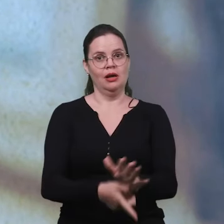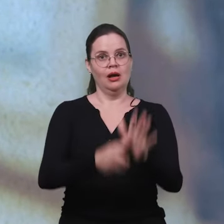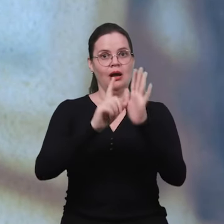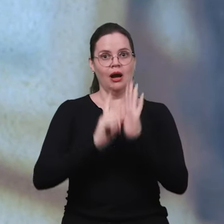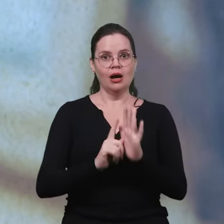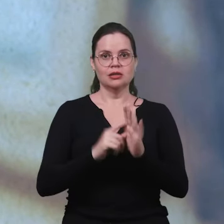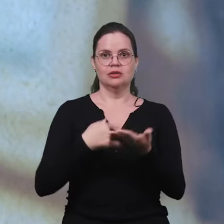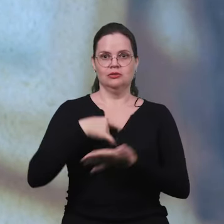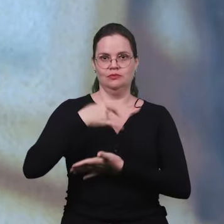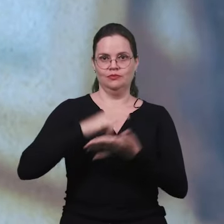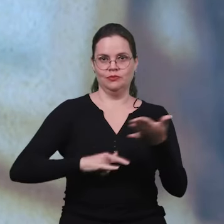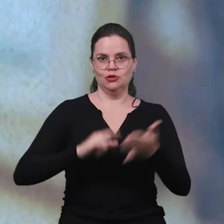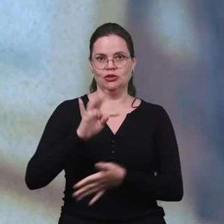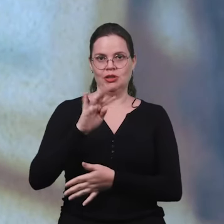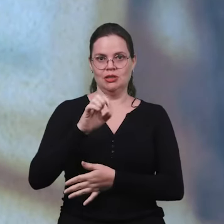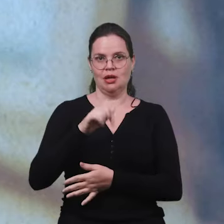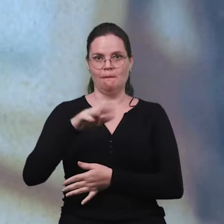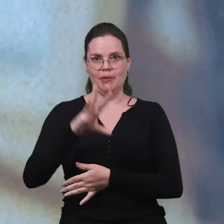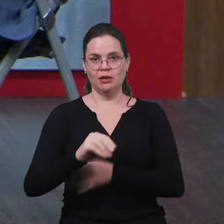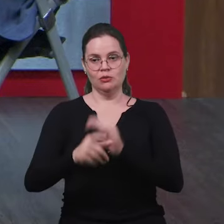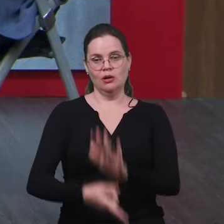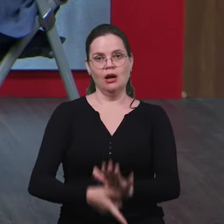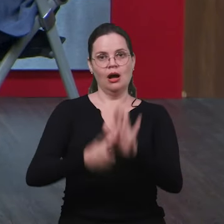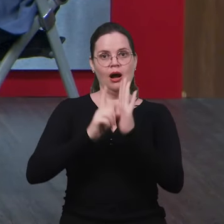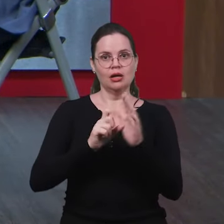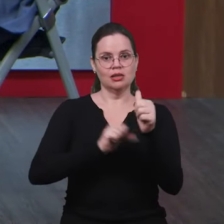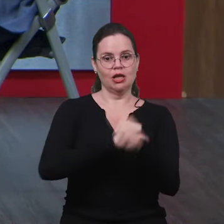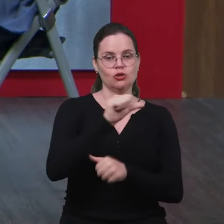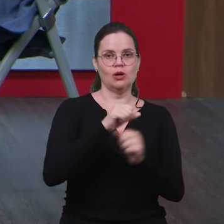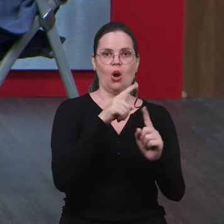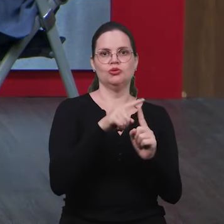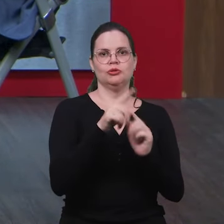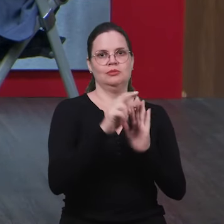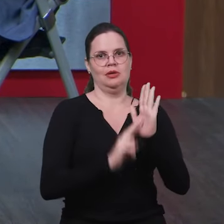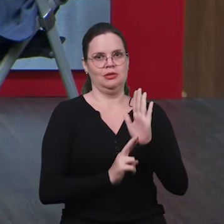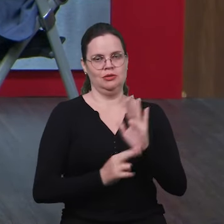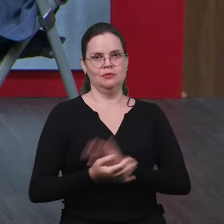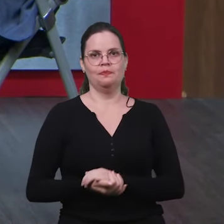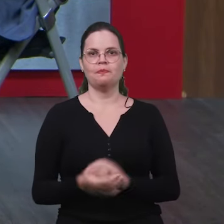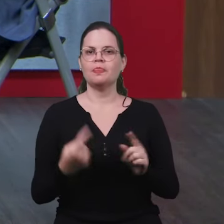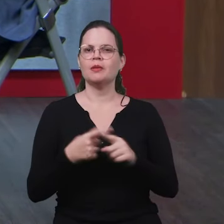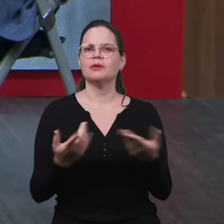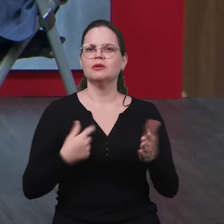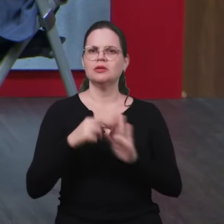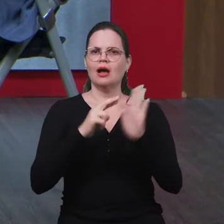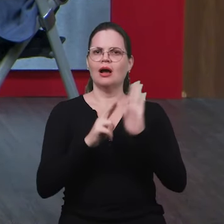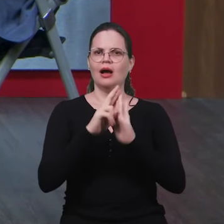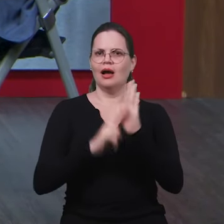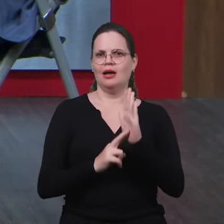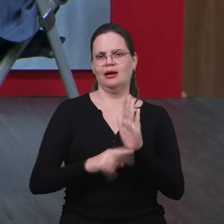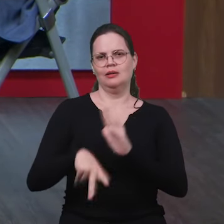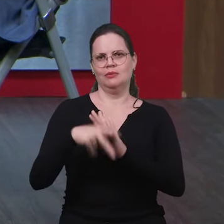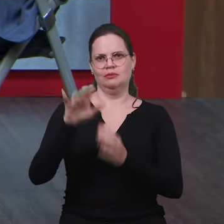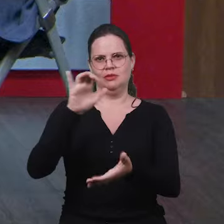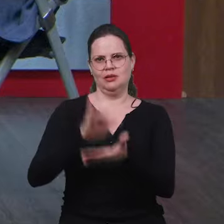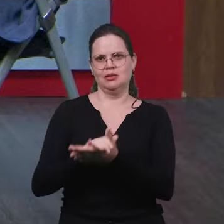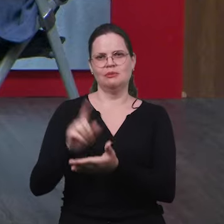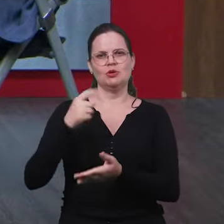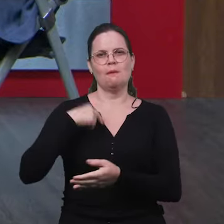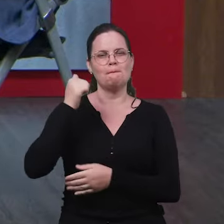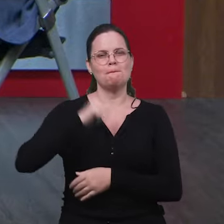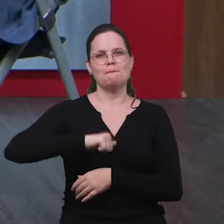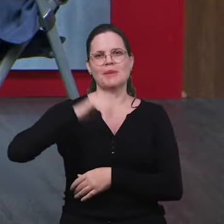uma doação, é alterar o regime de bens. Perfeito. Então, é uma estratégia. Hoje nós temos o regime de bens mais comum, é o regime